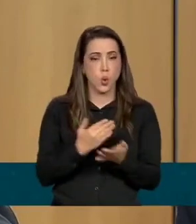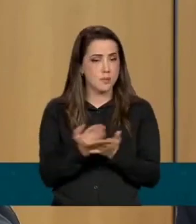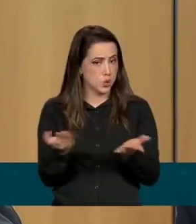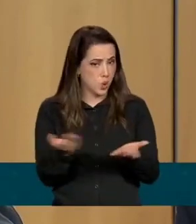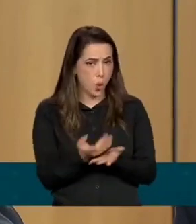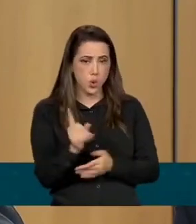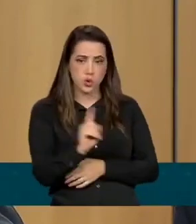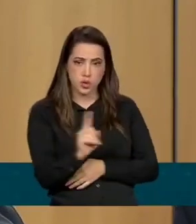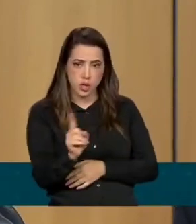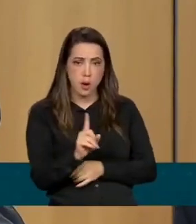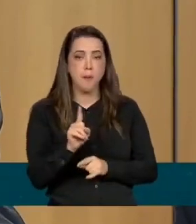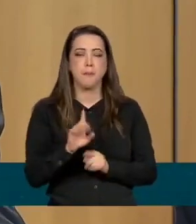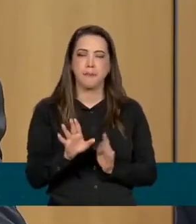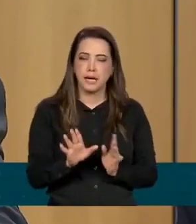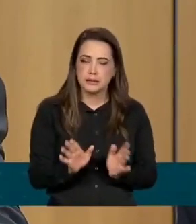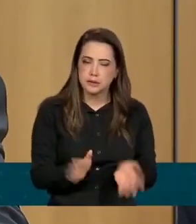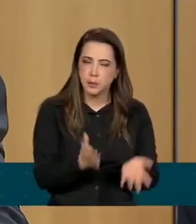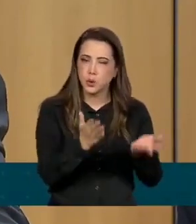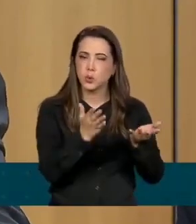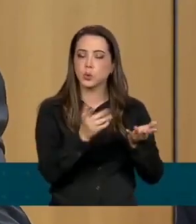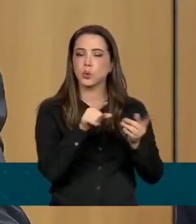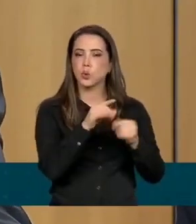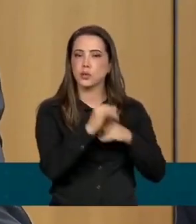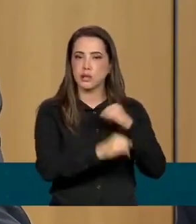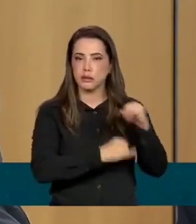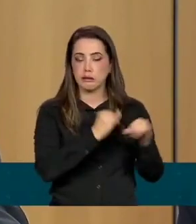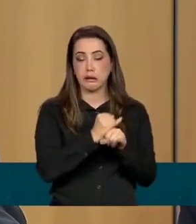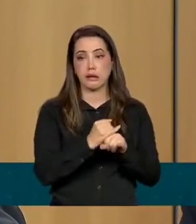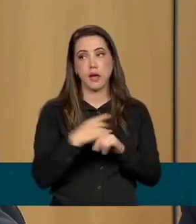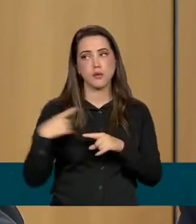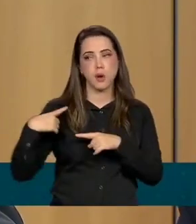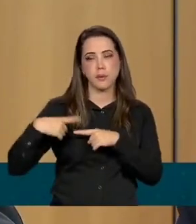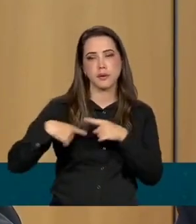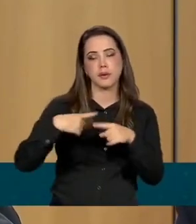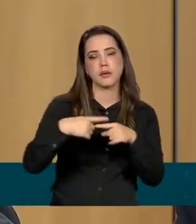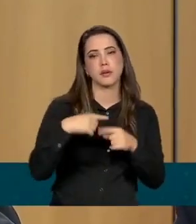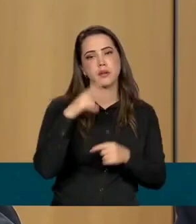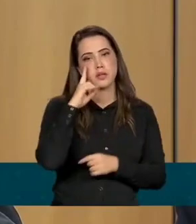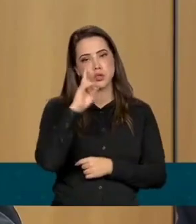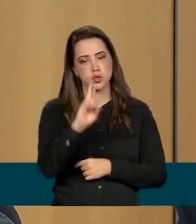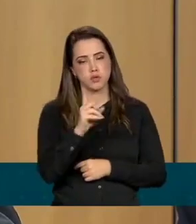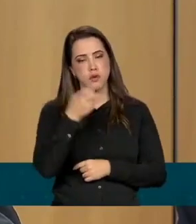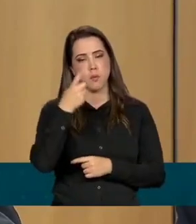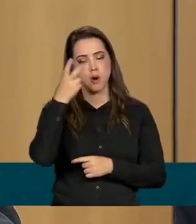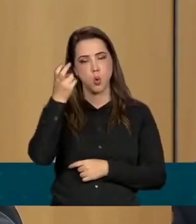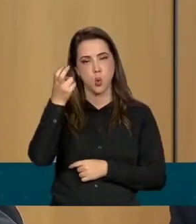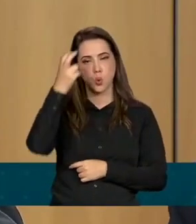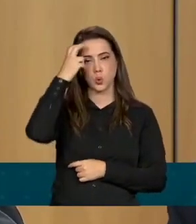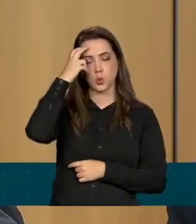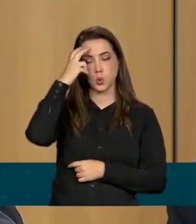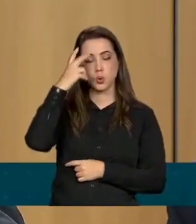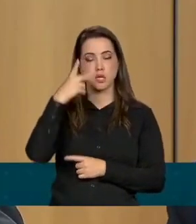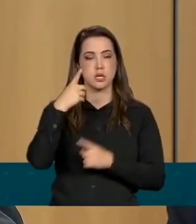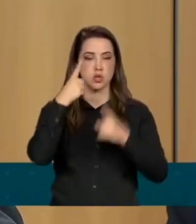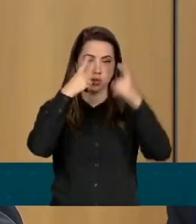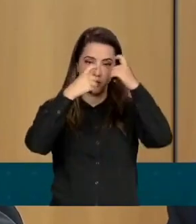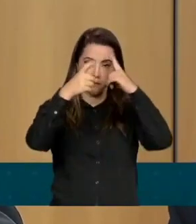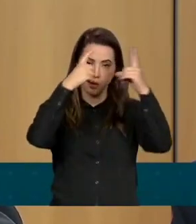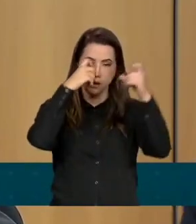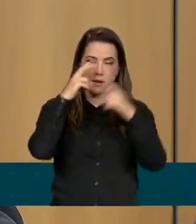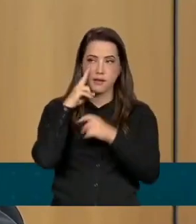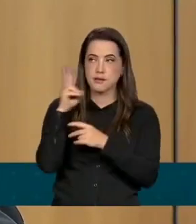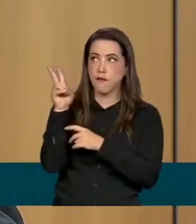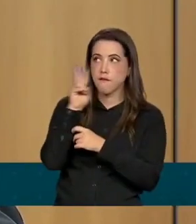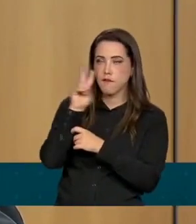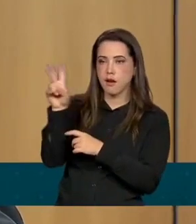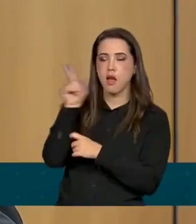muito fortemente nos últimos anos, um espelhamento de uma certa cultura de violência oriunda dos Estados